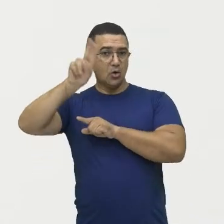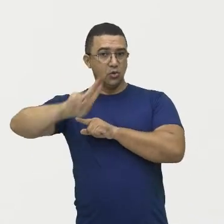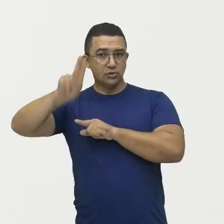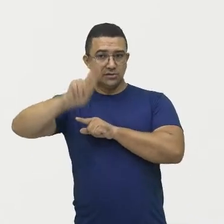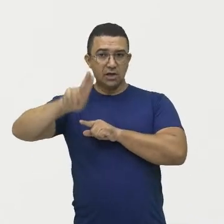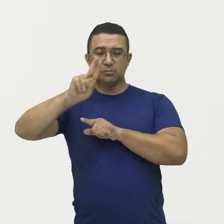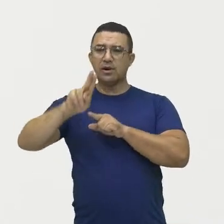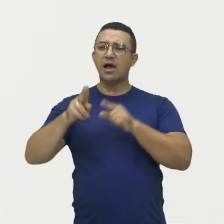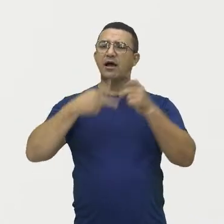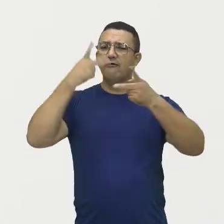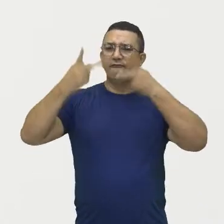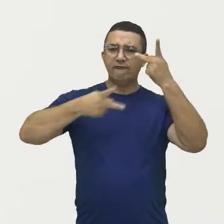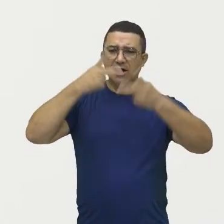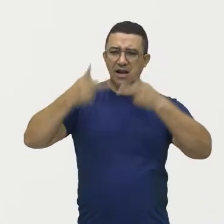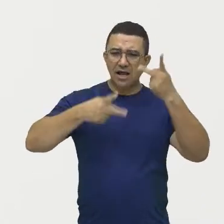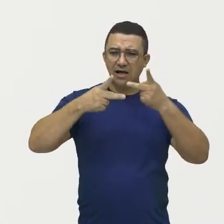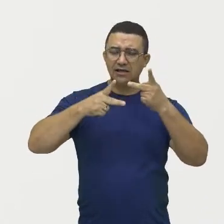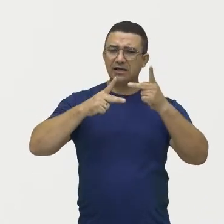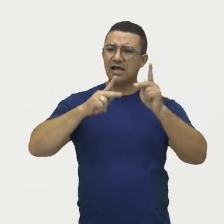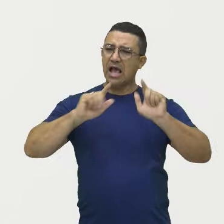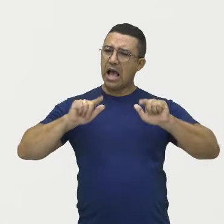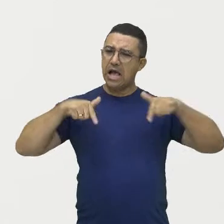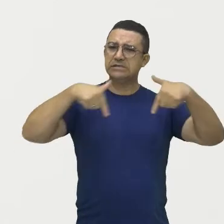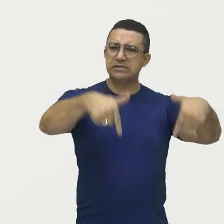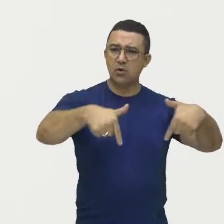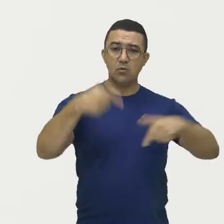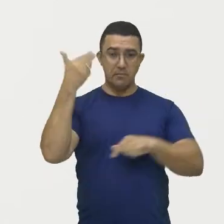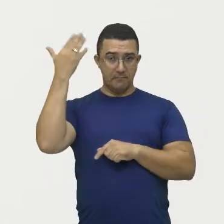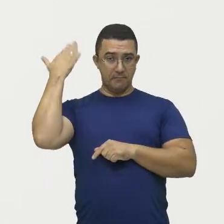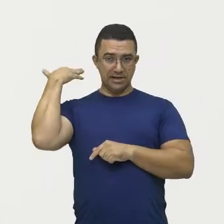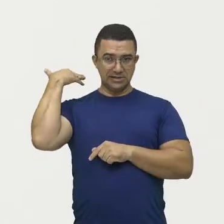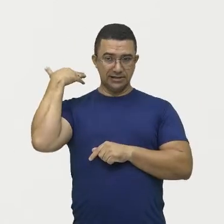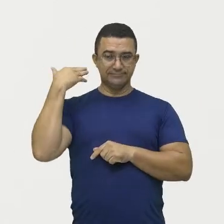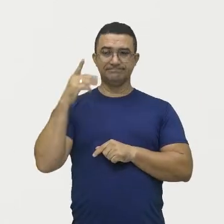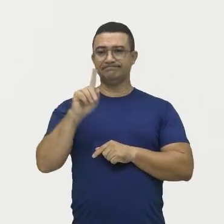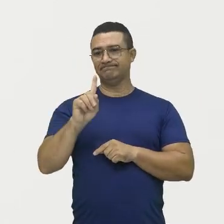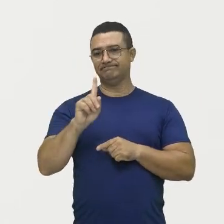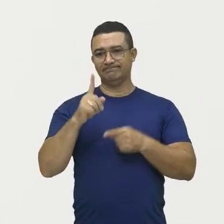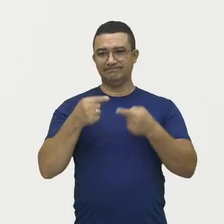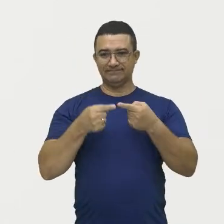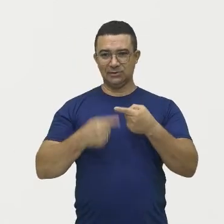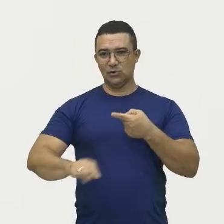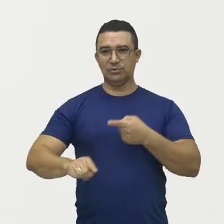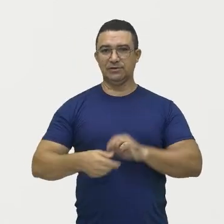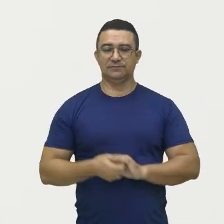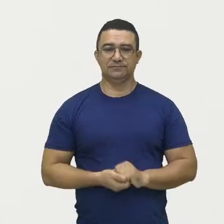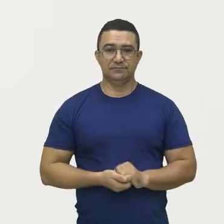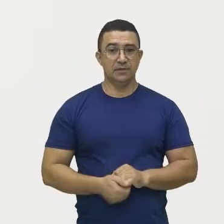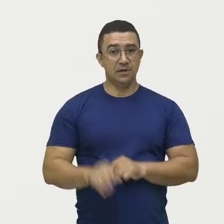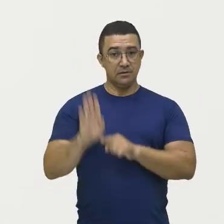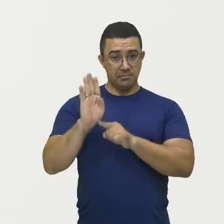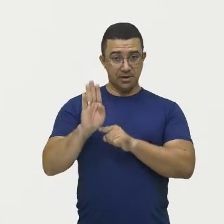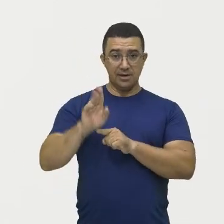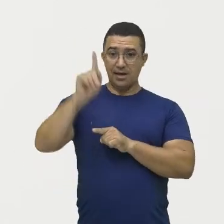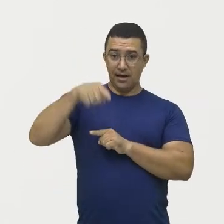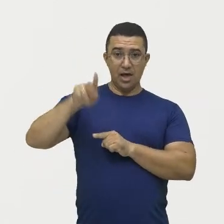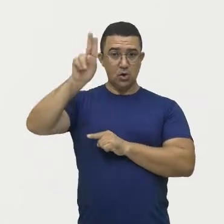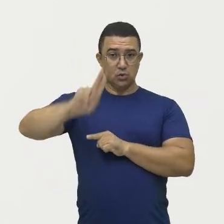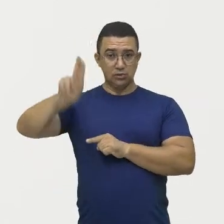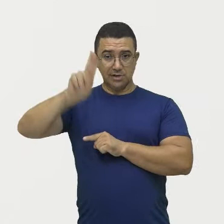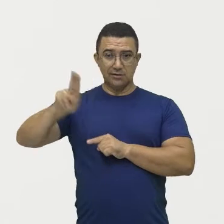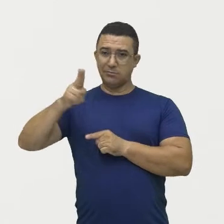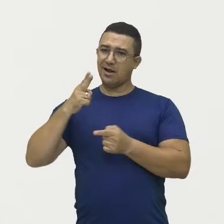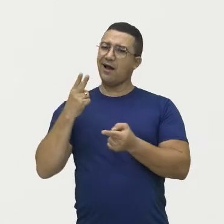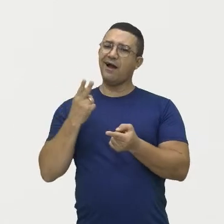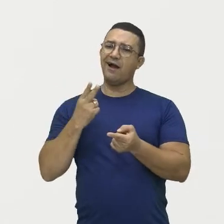sobre ações do passado? Não. Definitely no. Definitivamente não. Letra B, é usado para ações